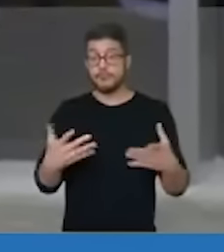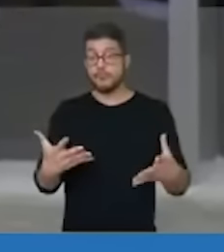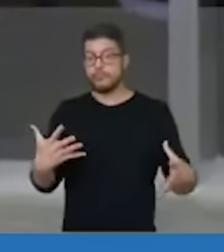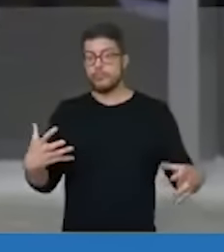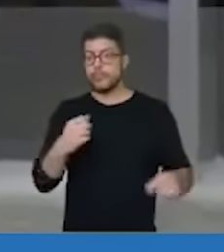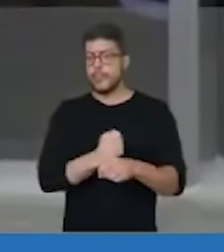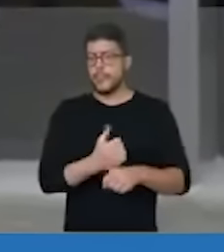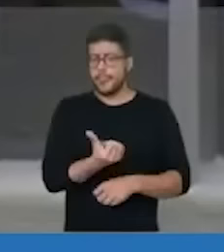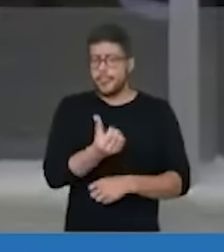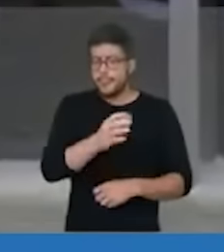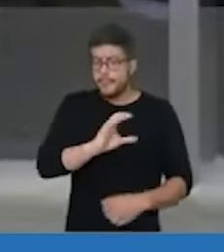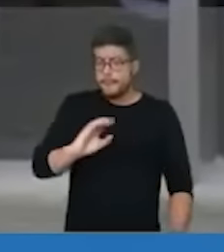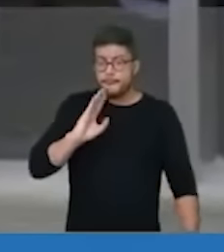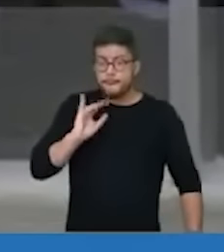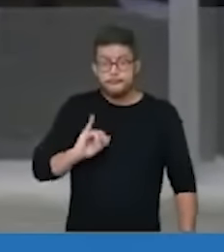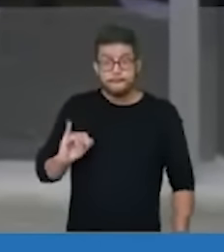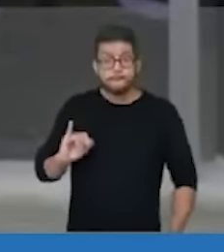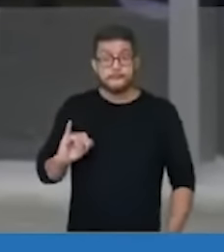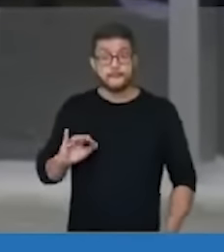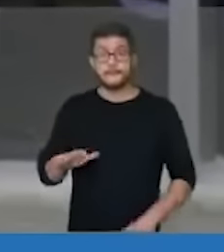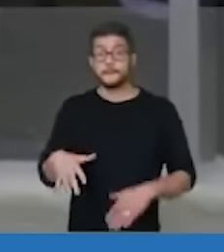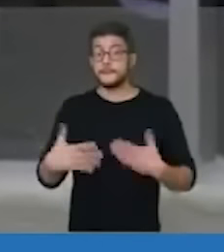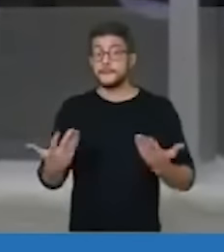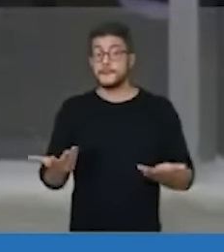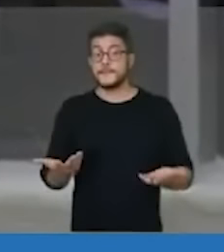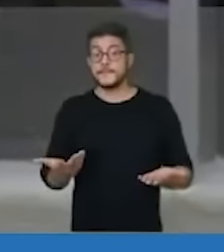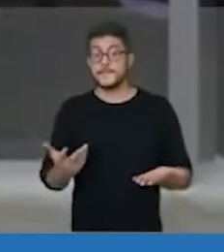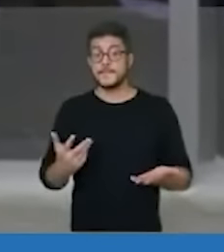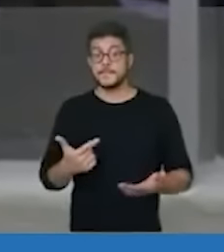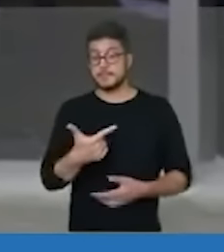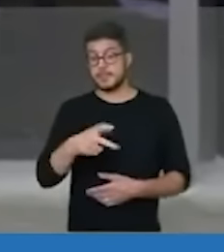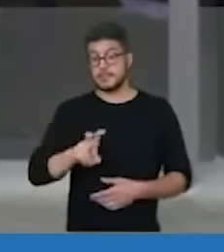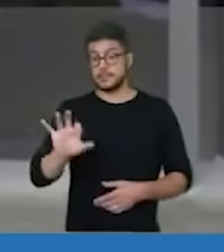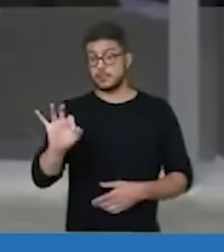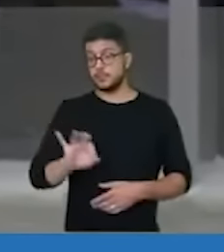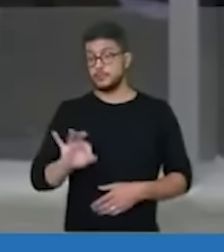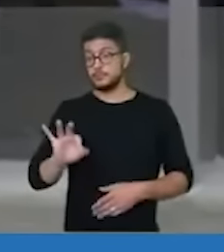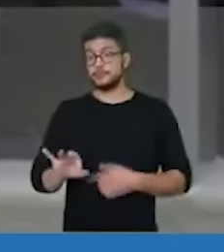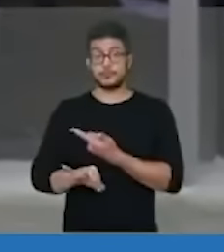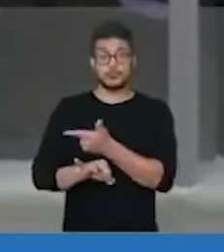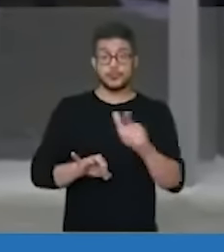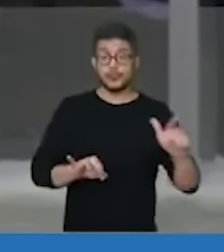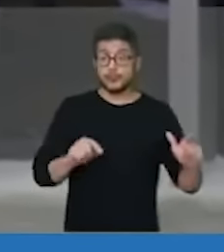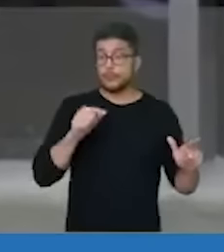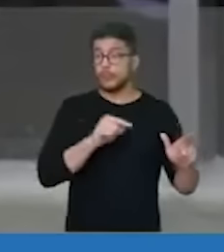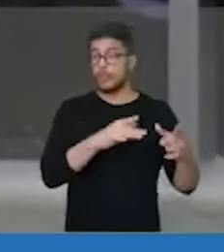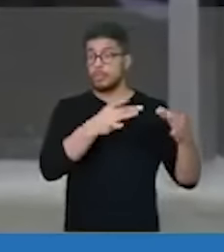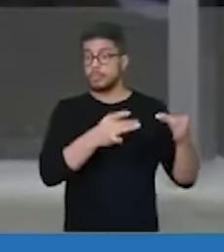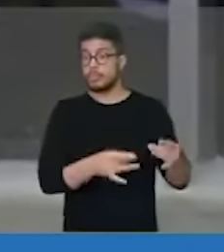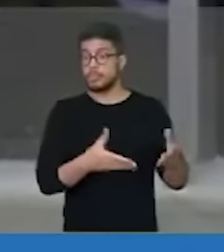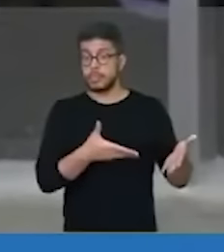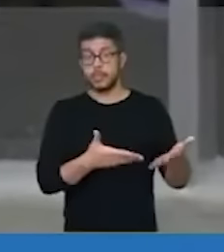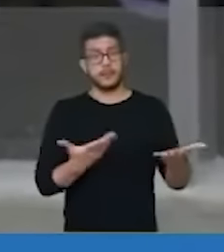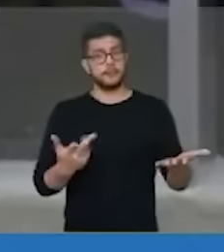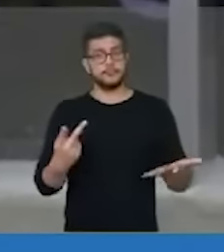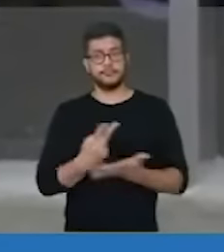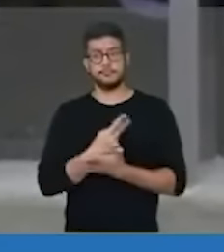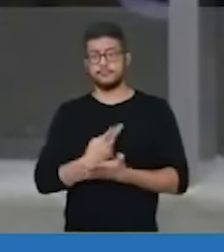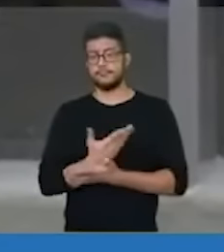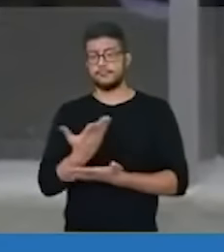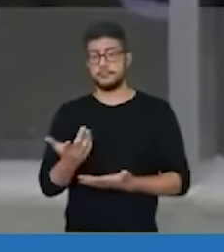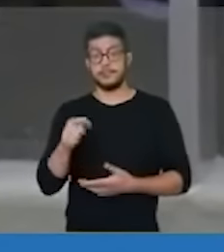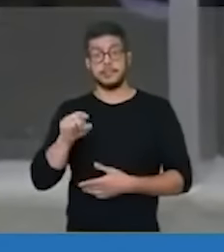bilhões de reais, ou seja, mais de 25% da despesa discriminatória. Isso aí é dizer o